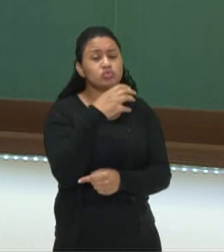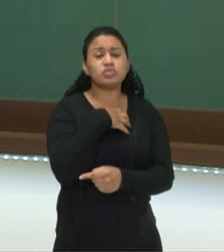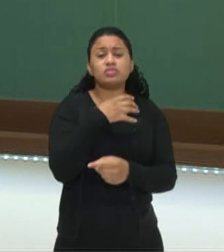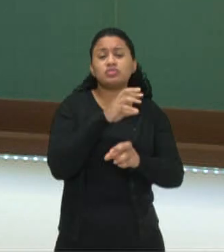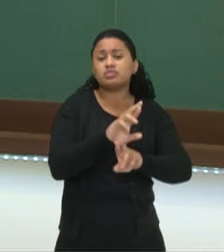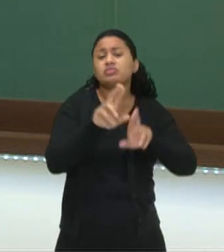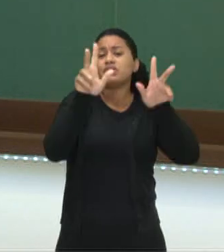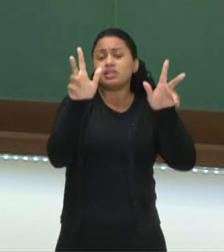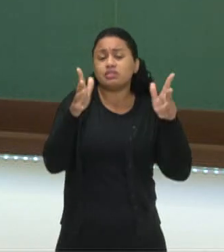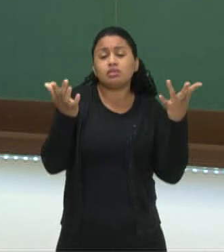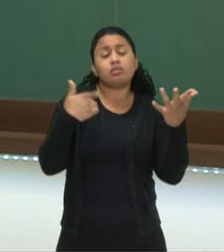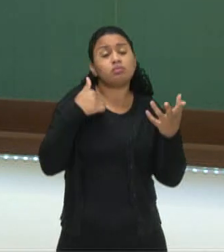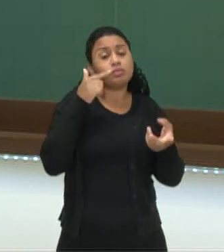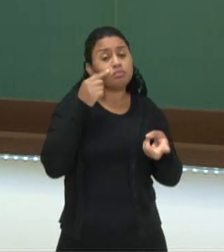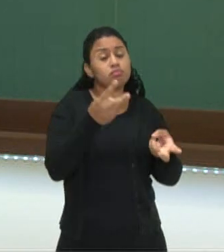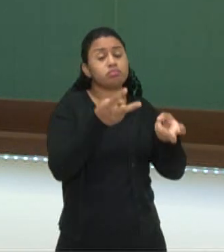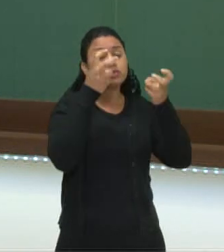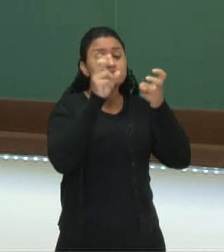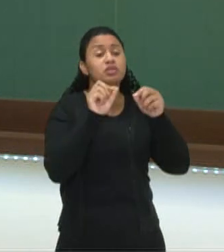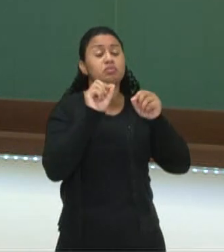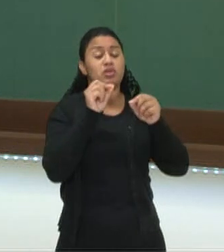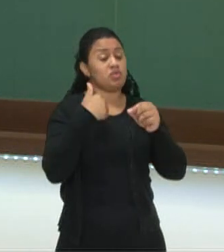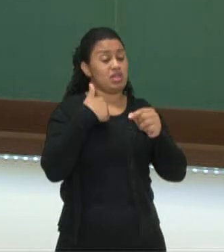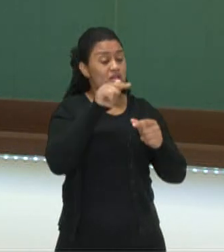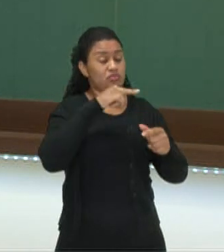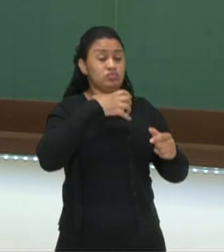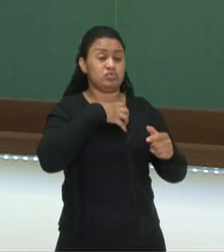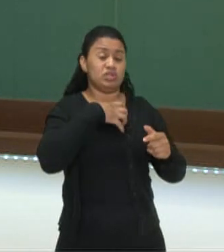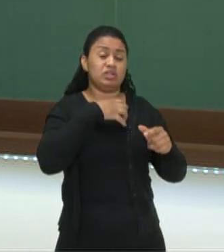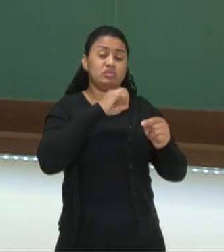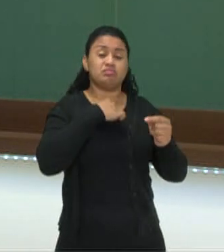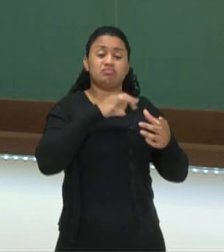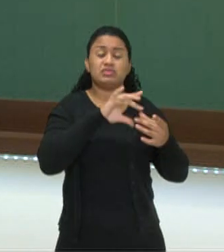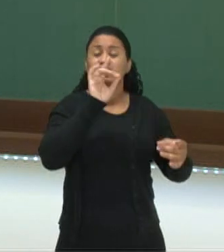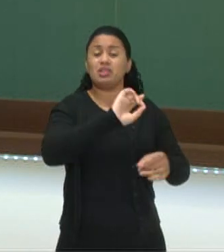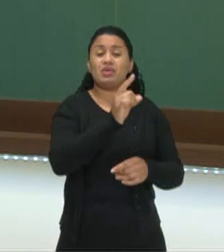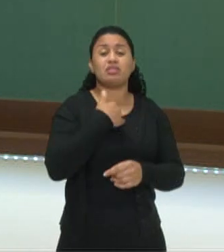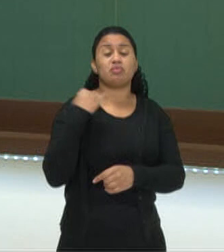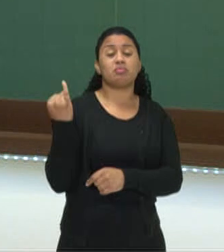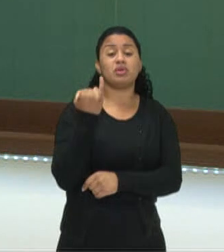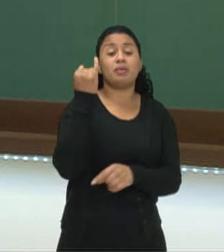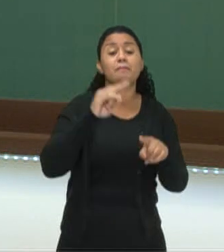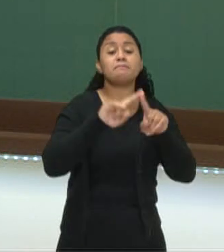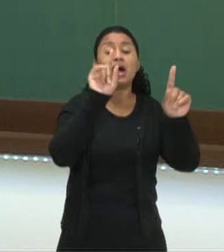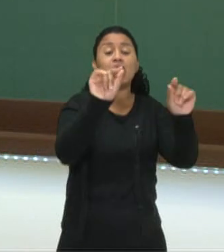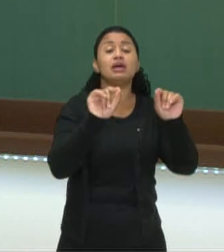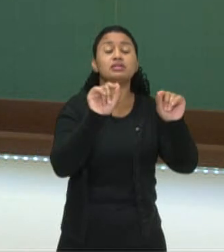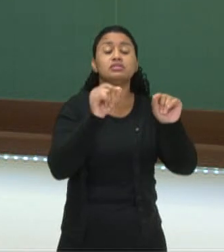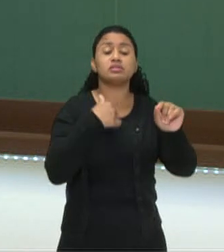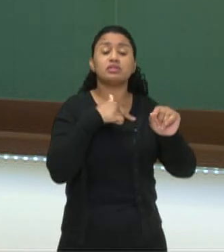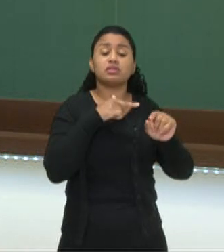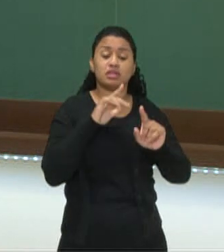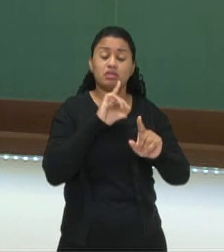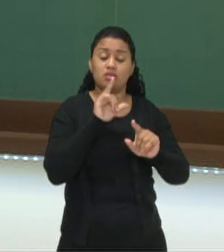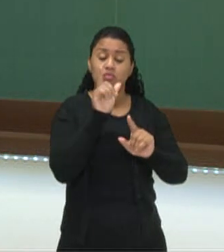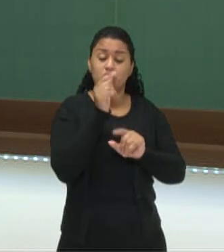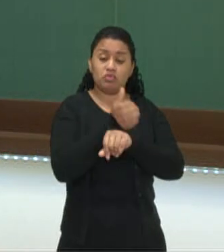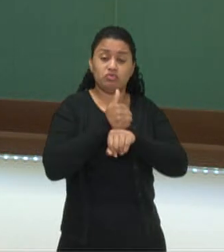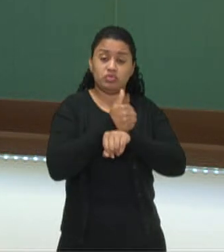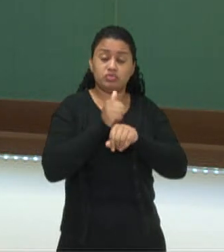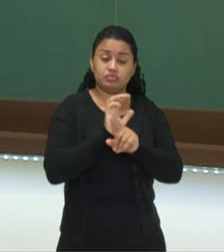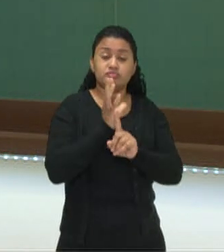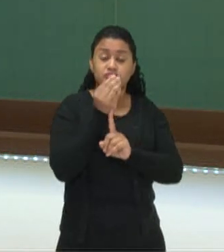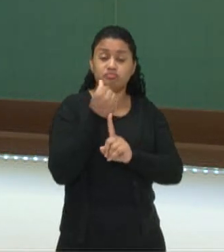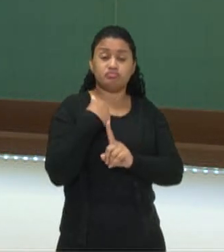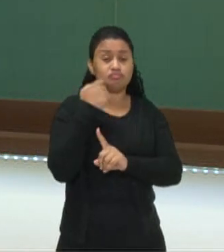a ver que a figuração muitas vezes não é tão importante, mas a intuição do artista é muito mais importante que a figuração. Em cima